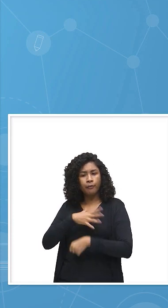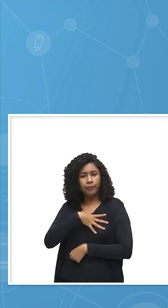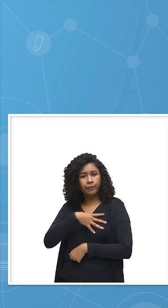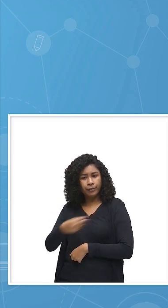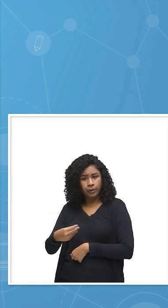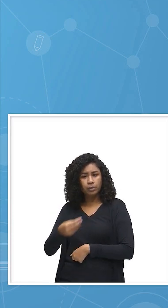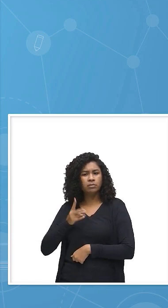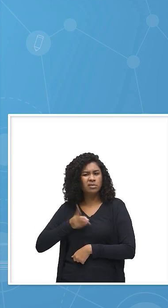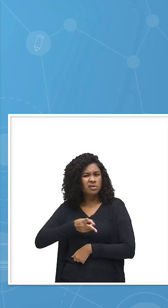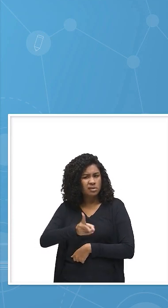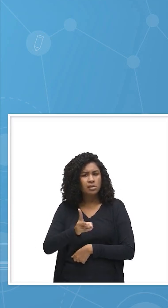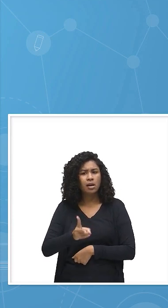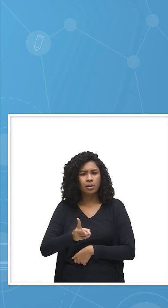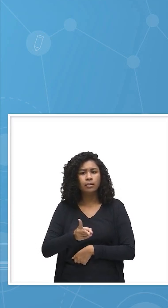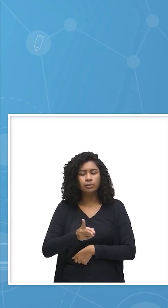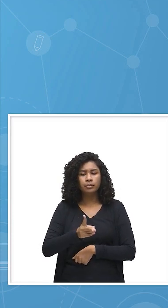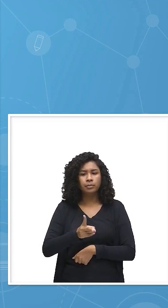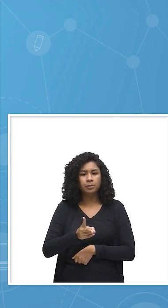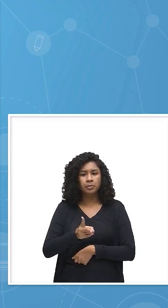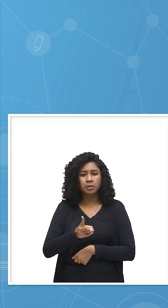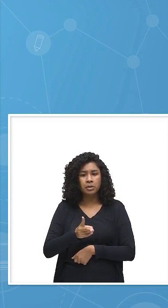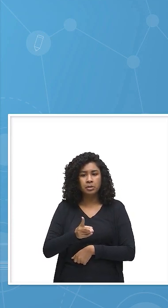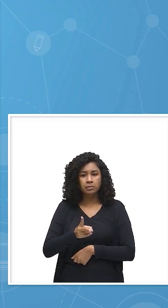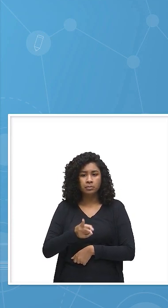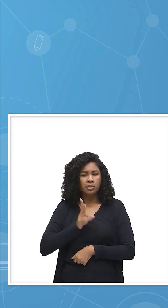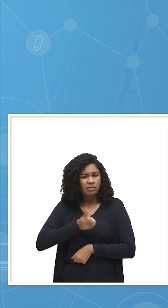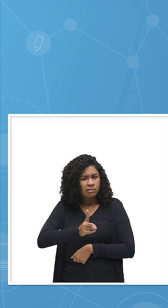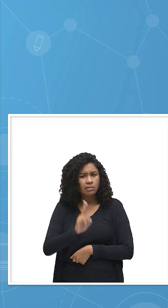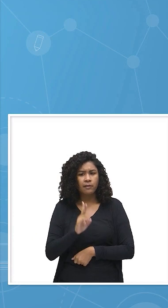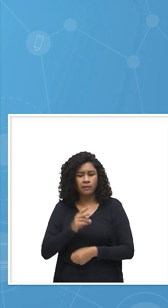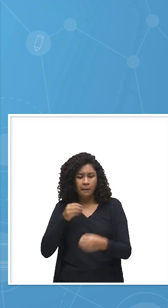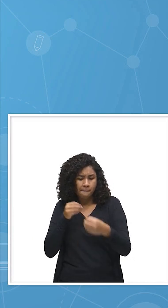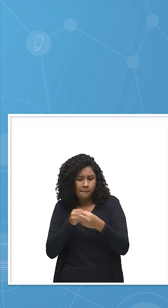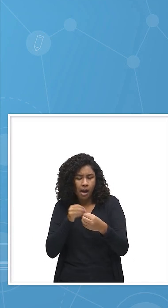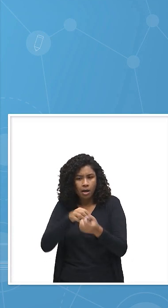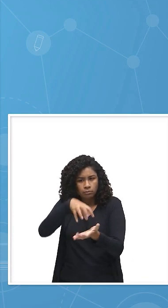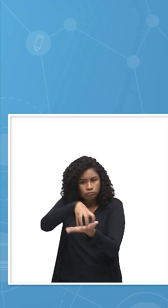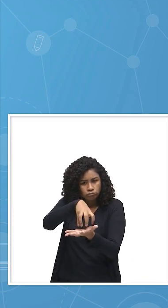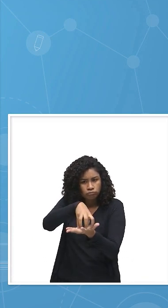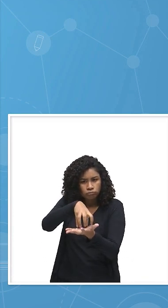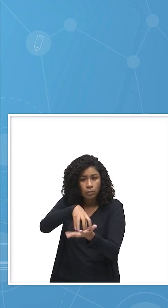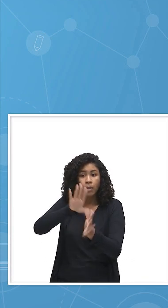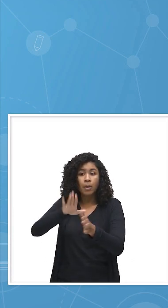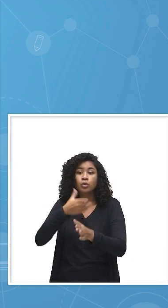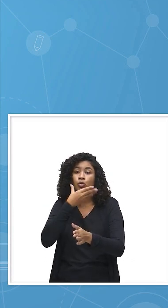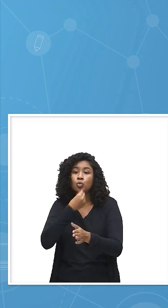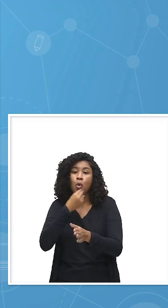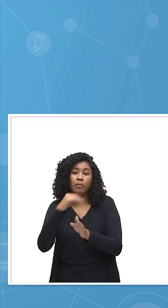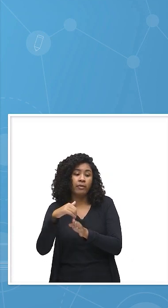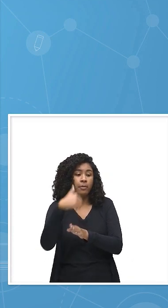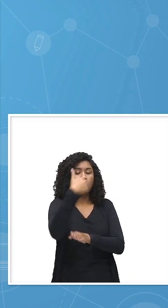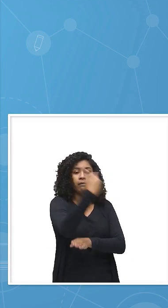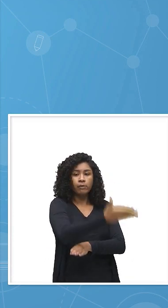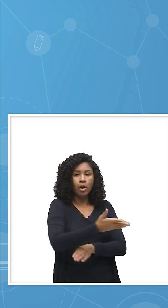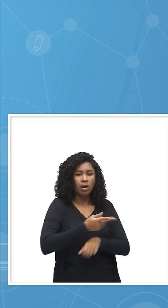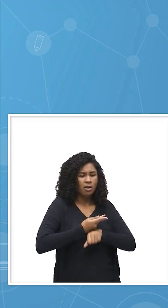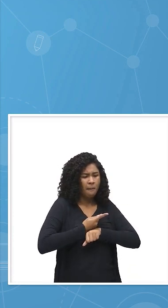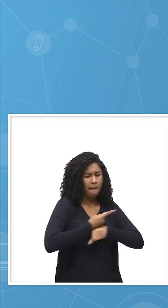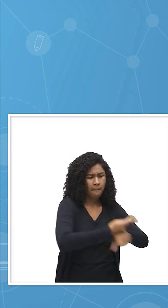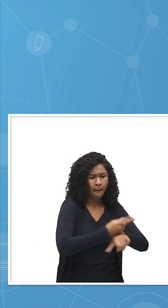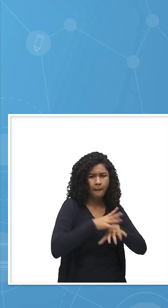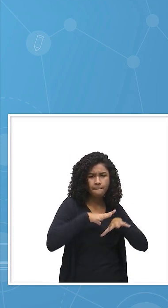ficam mais próximas do entorno das habitações. Já os homens, eles caçam, cuidam dos rebanhos e da